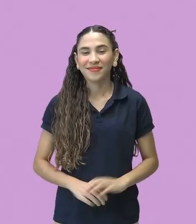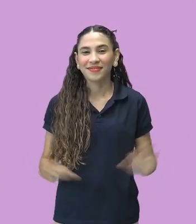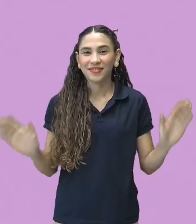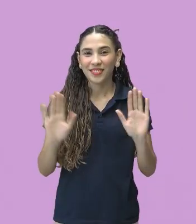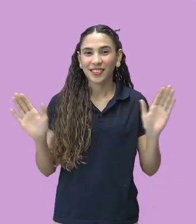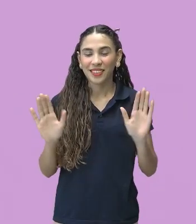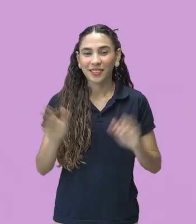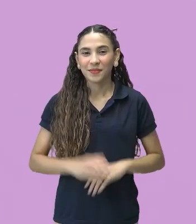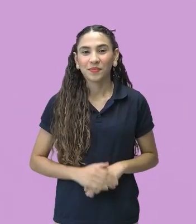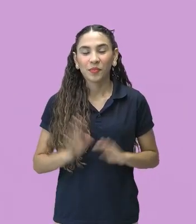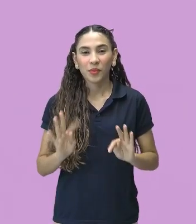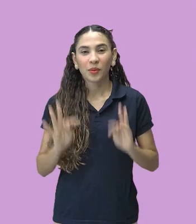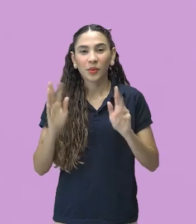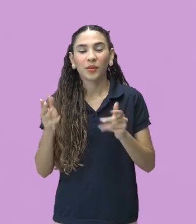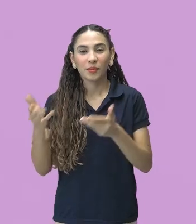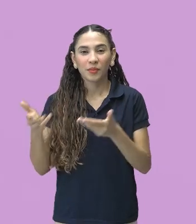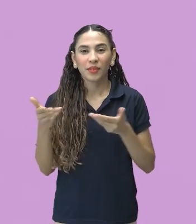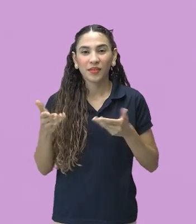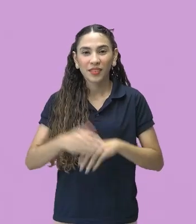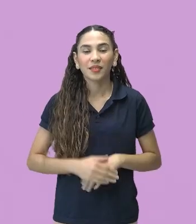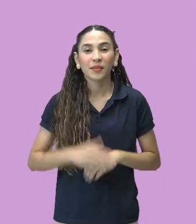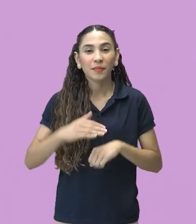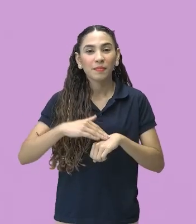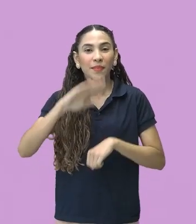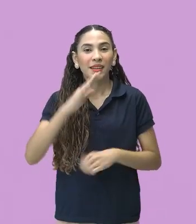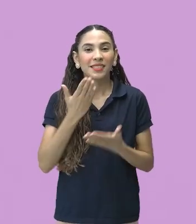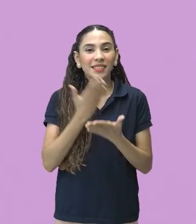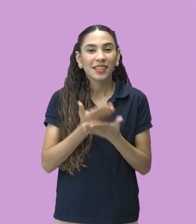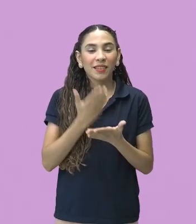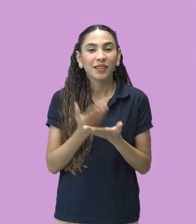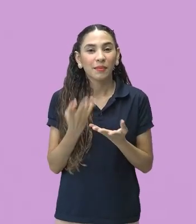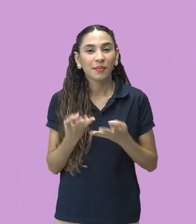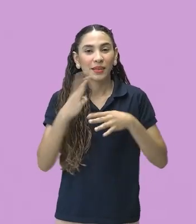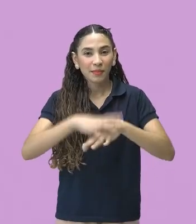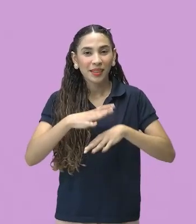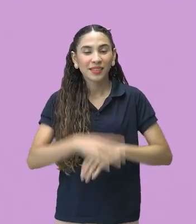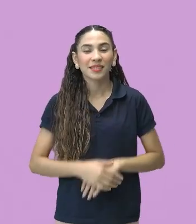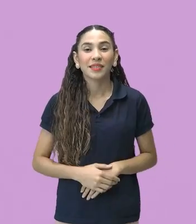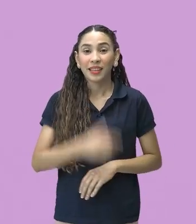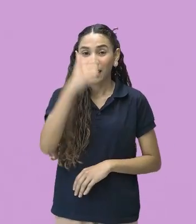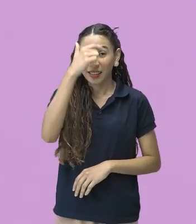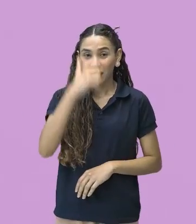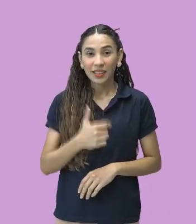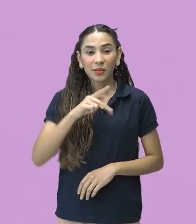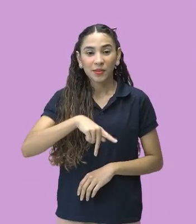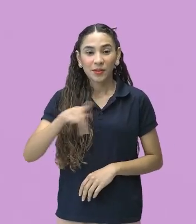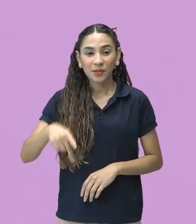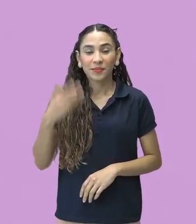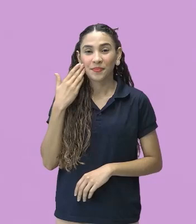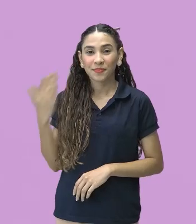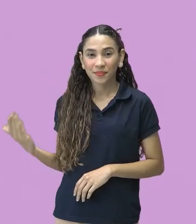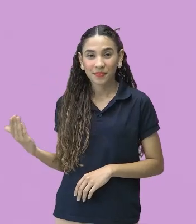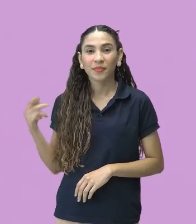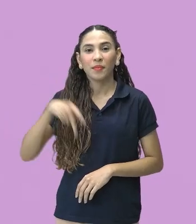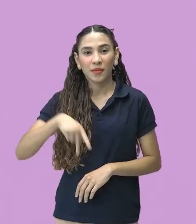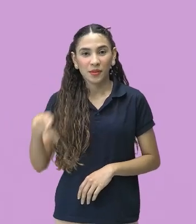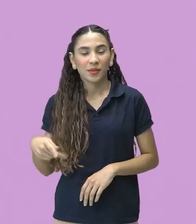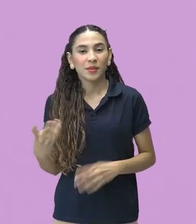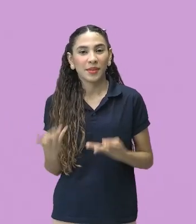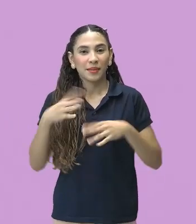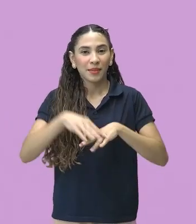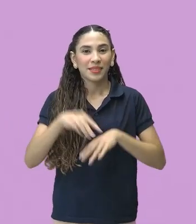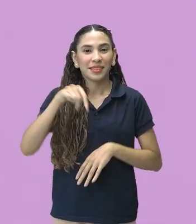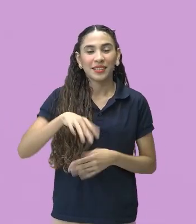Olá, pessoal! Sejam bem-vindos a mais um dia de aula de matemática. Sou o professor Tiago Costa, professor de